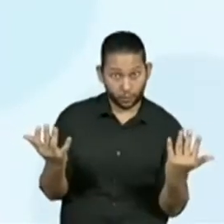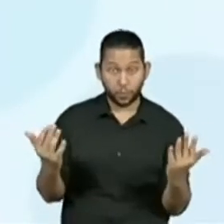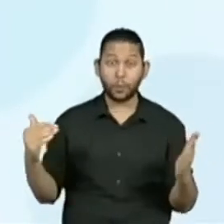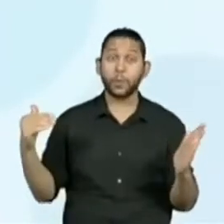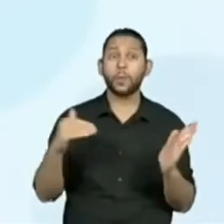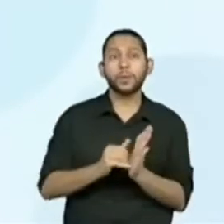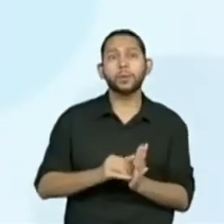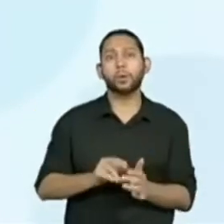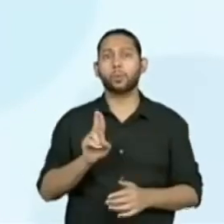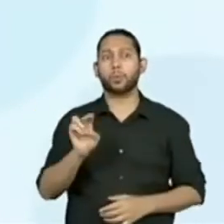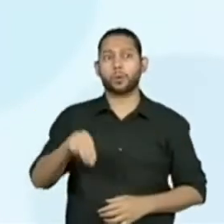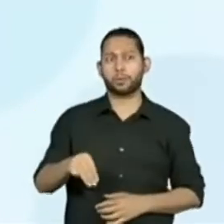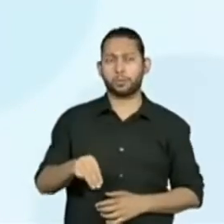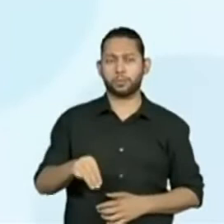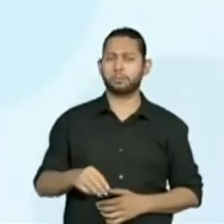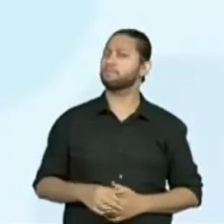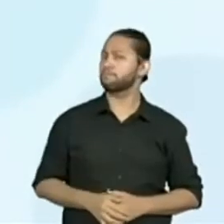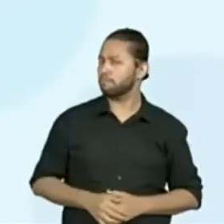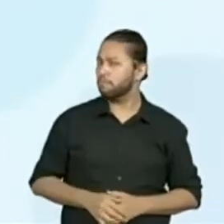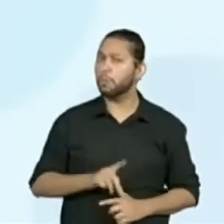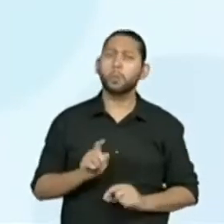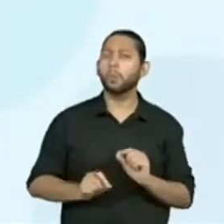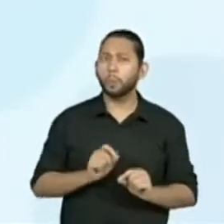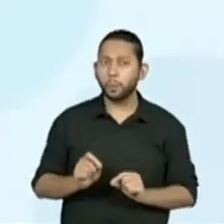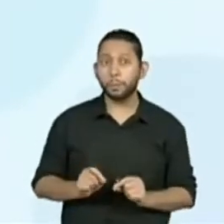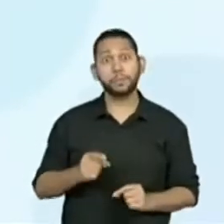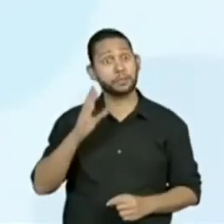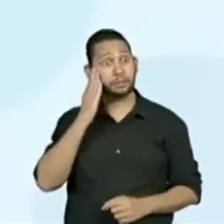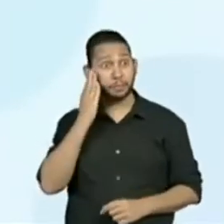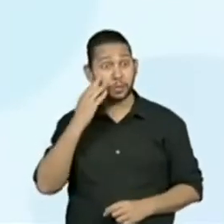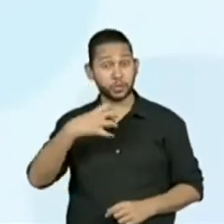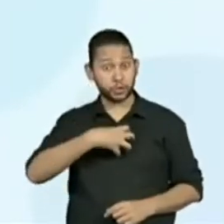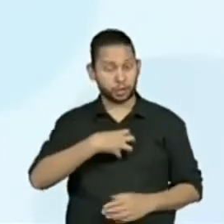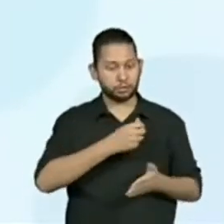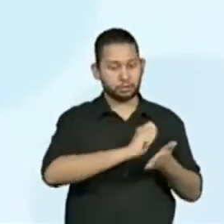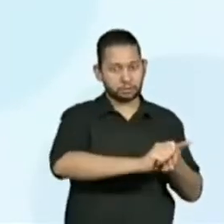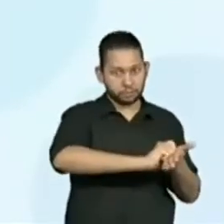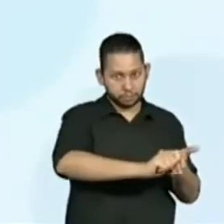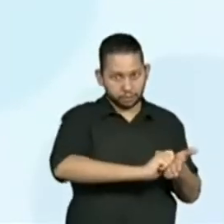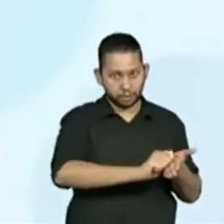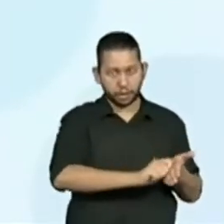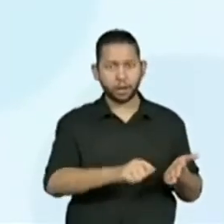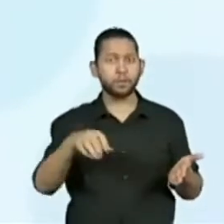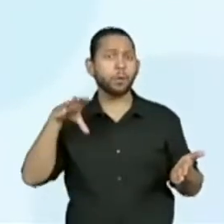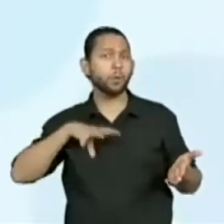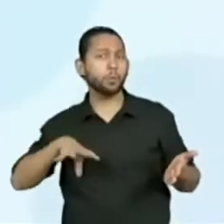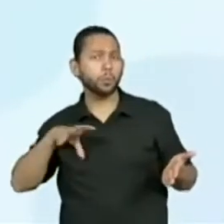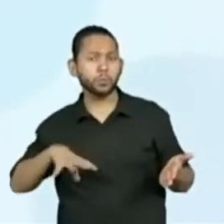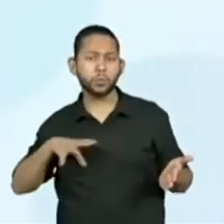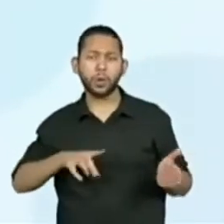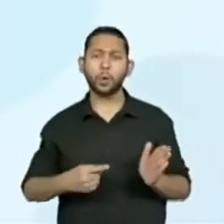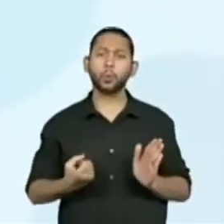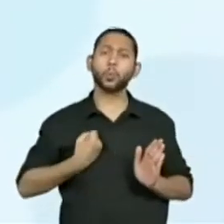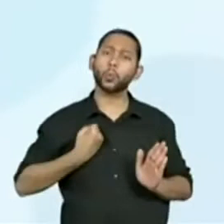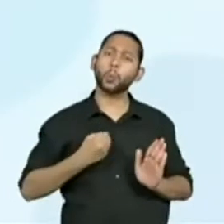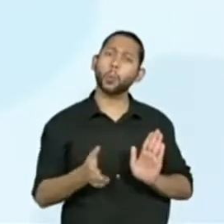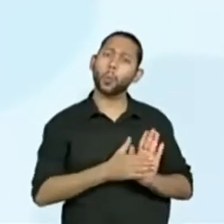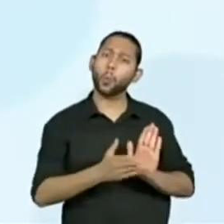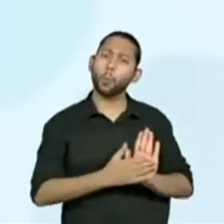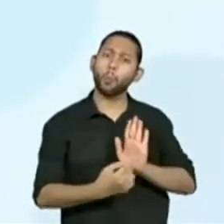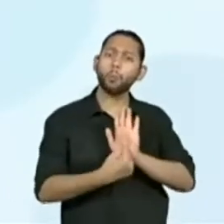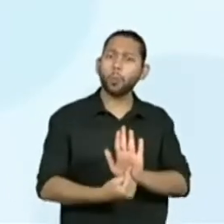de milhar, estabelecendo relações entre os registros numéricos e em língua materna.